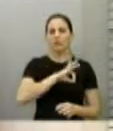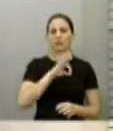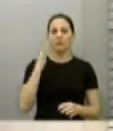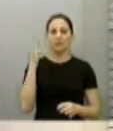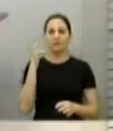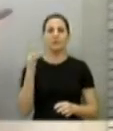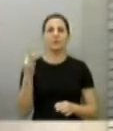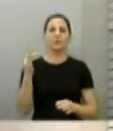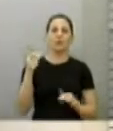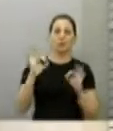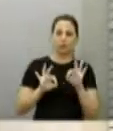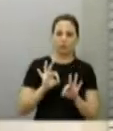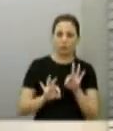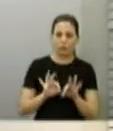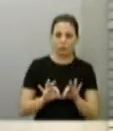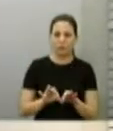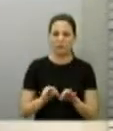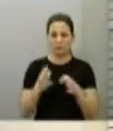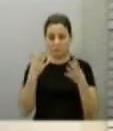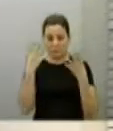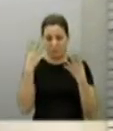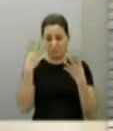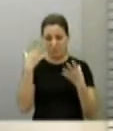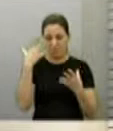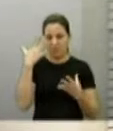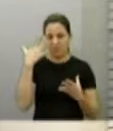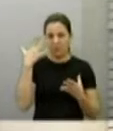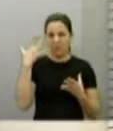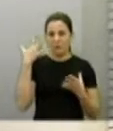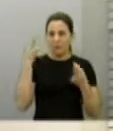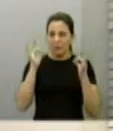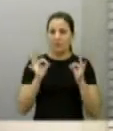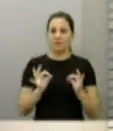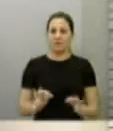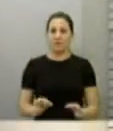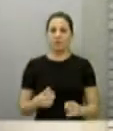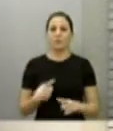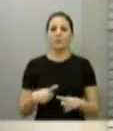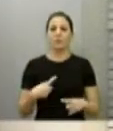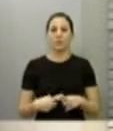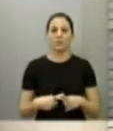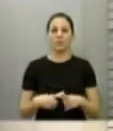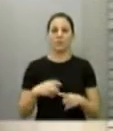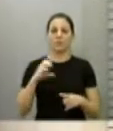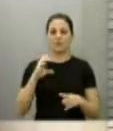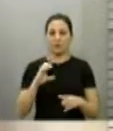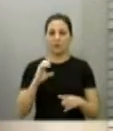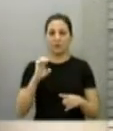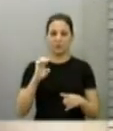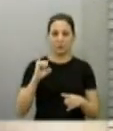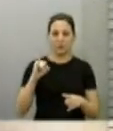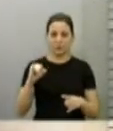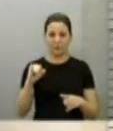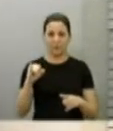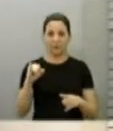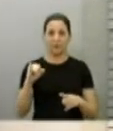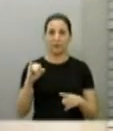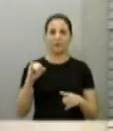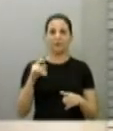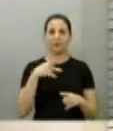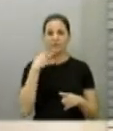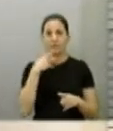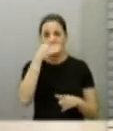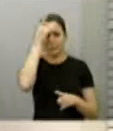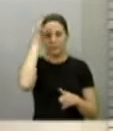Justiça já tinham razão, não devia ter participado. Porque essa não é a função da Comissão Especial de Inquérito. E olha que está falando